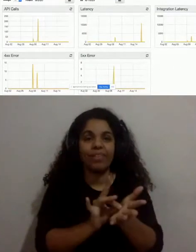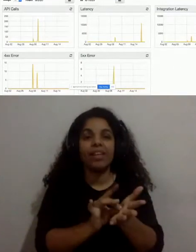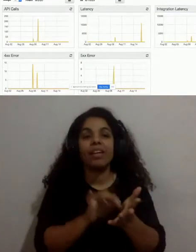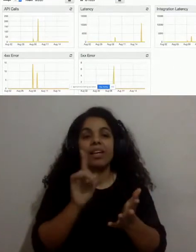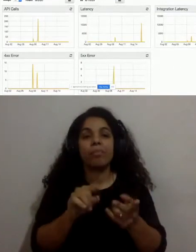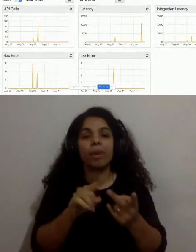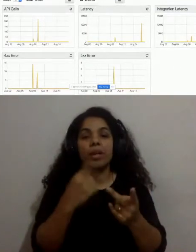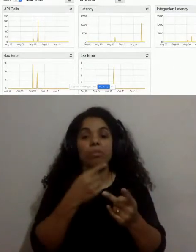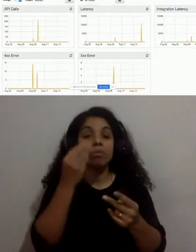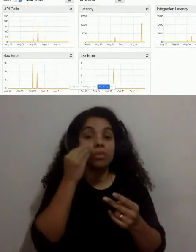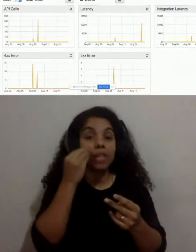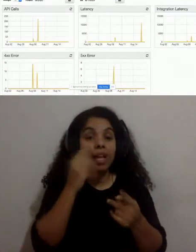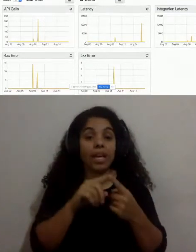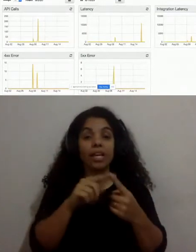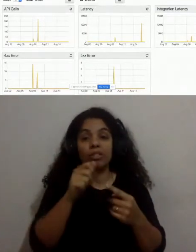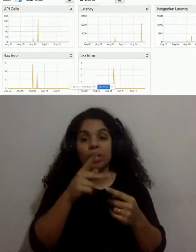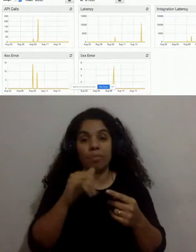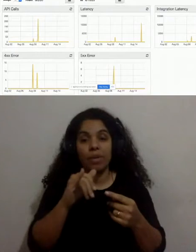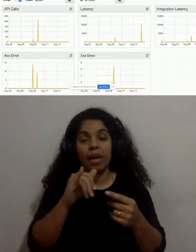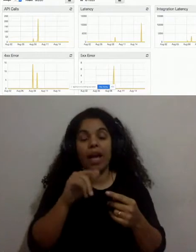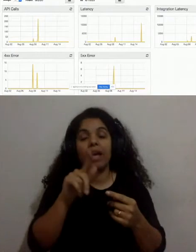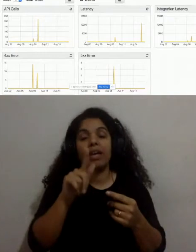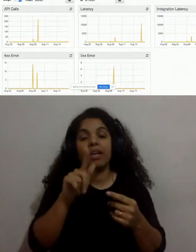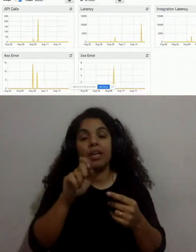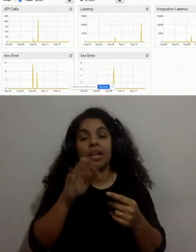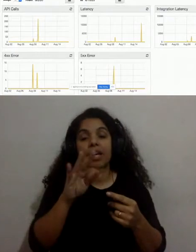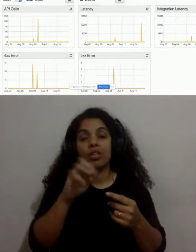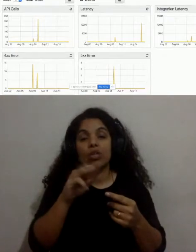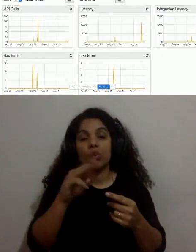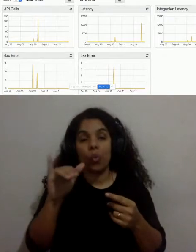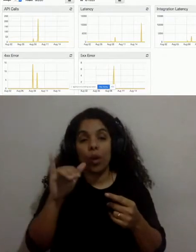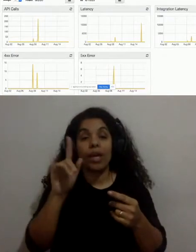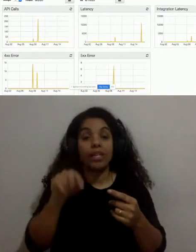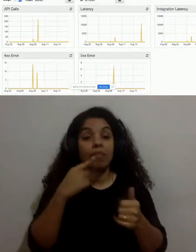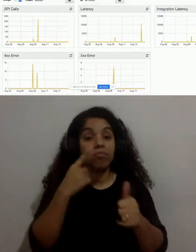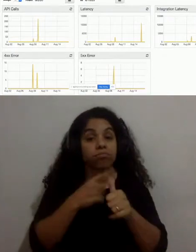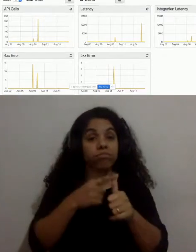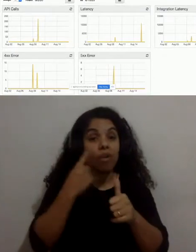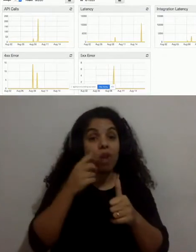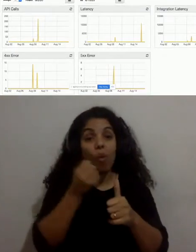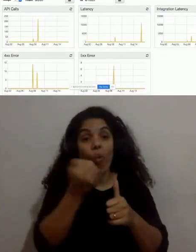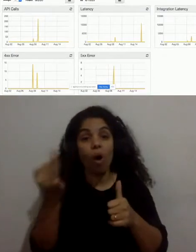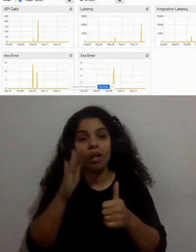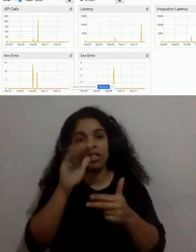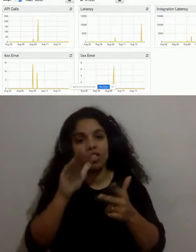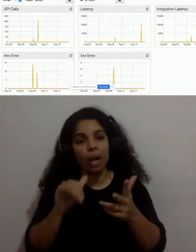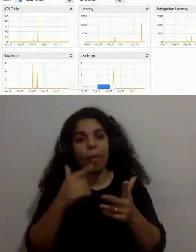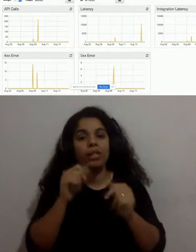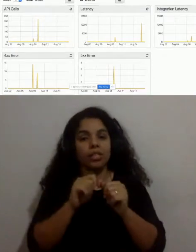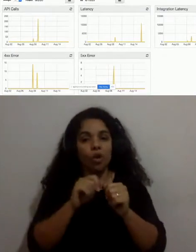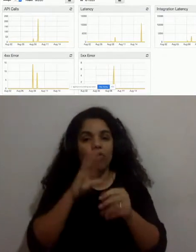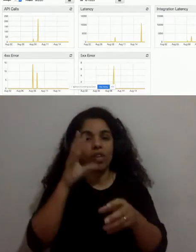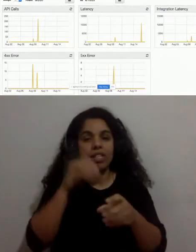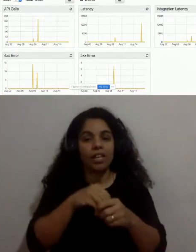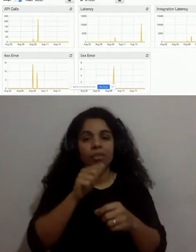pelos meus testes do API Gateway? Primeira coisa que eu consigo ver quantas chamadas que eu fiz.